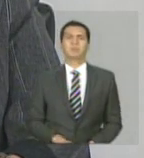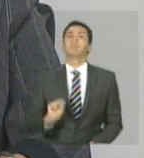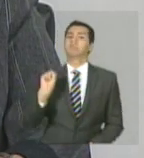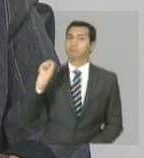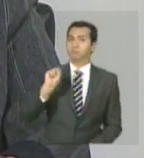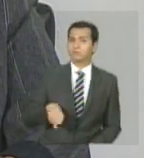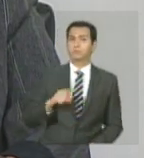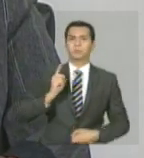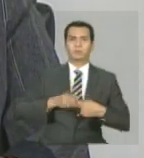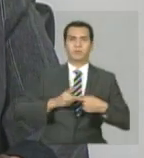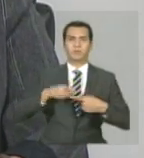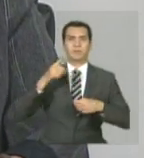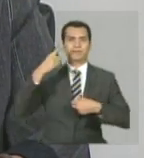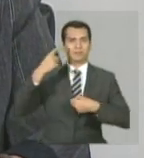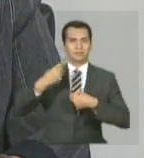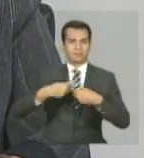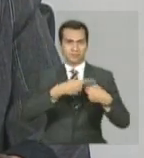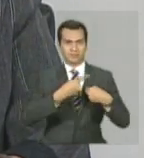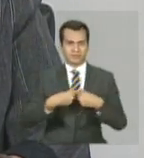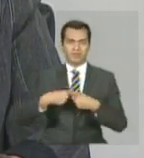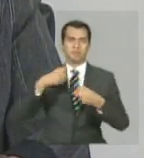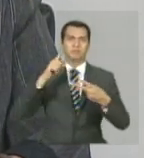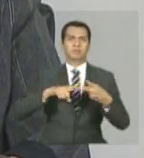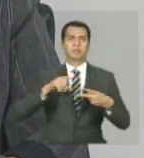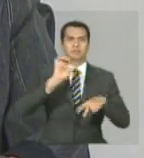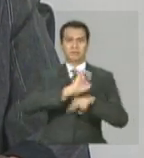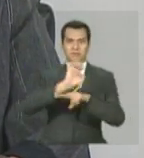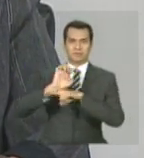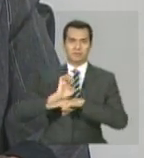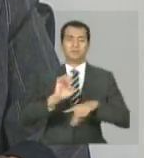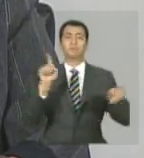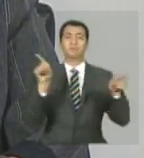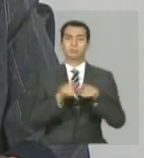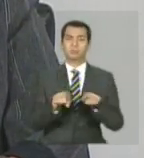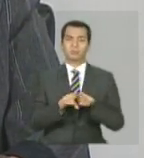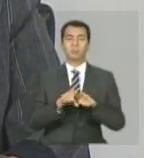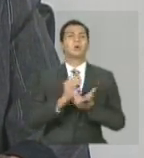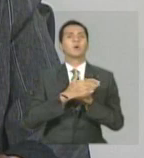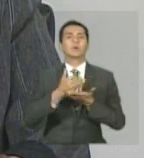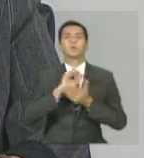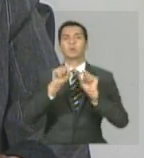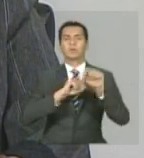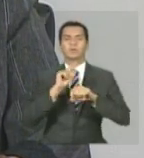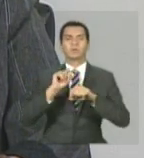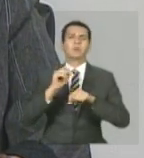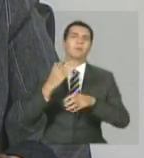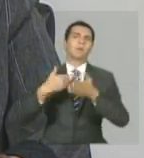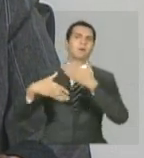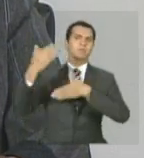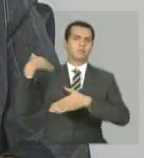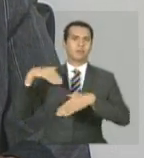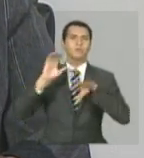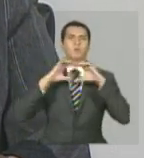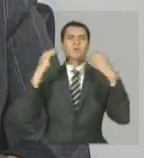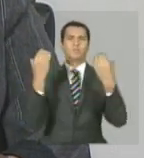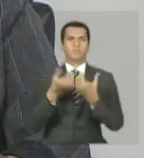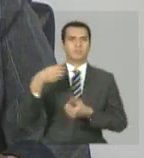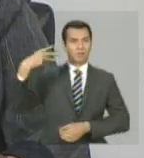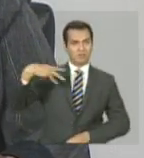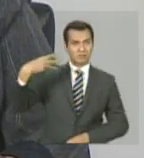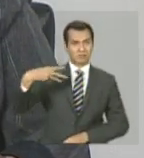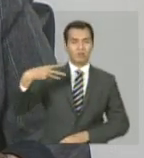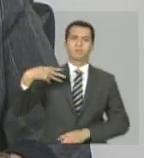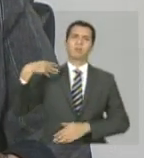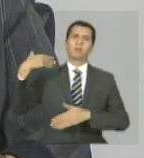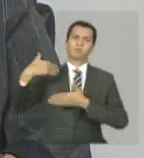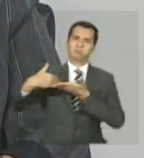municípios debateram também vem desse processo de construção histórica desde a conferência anterior, mas também com